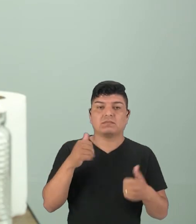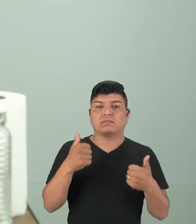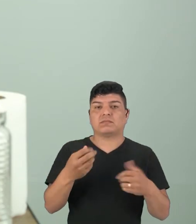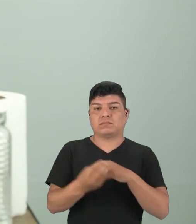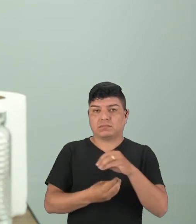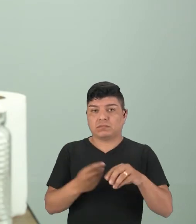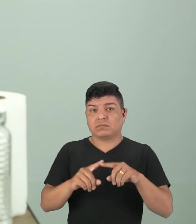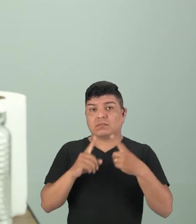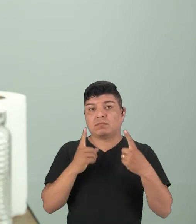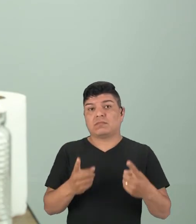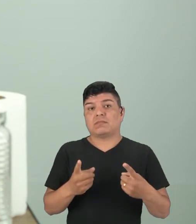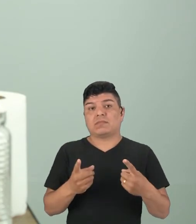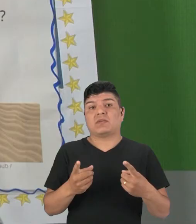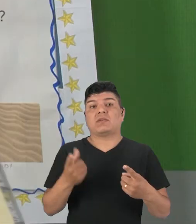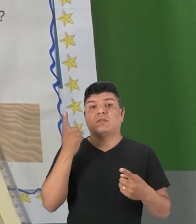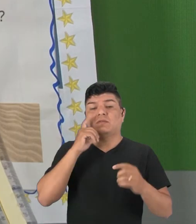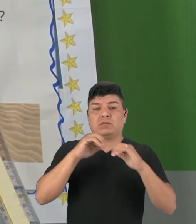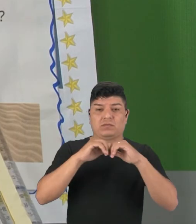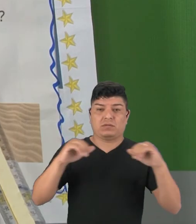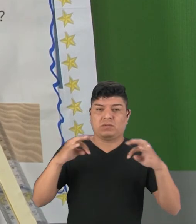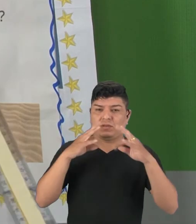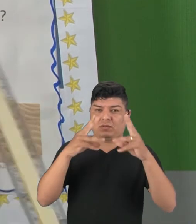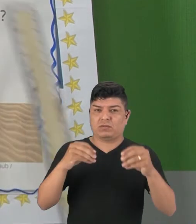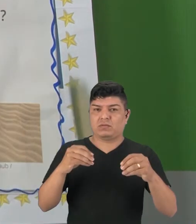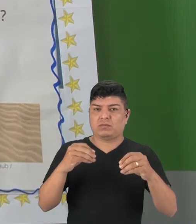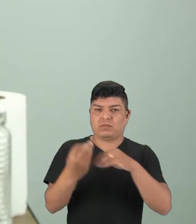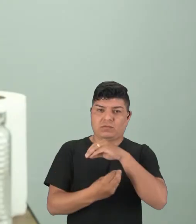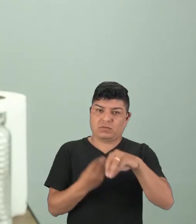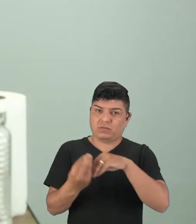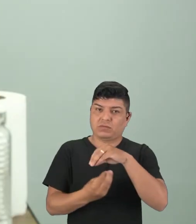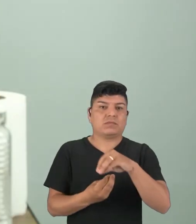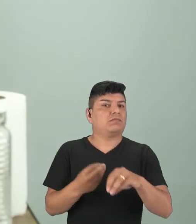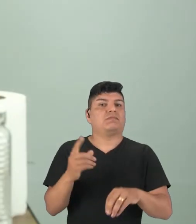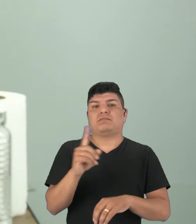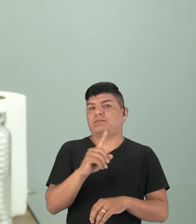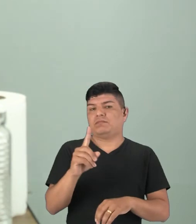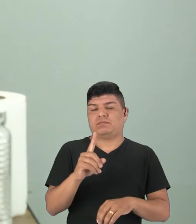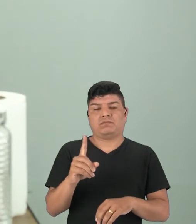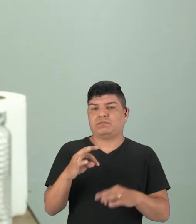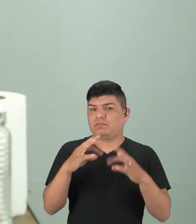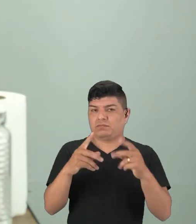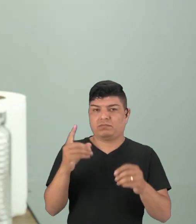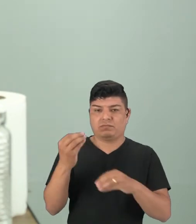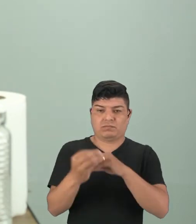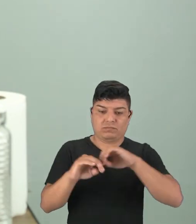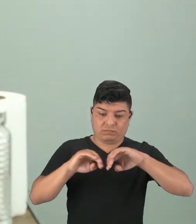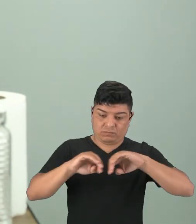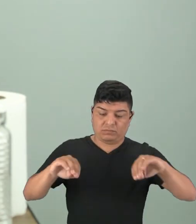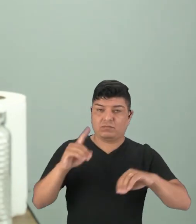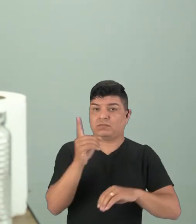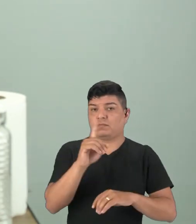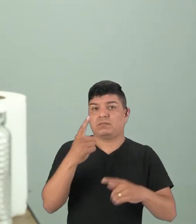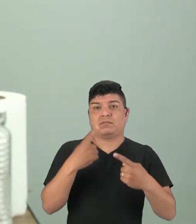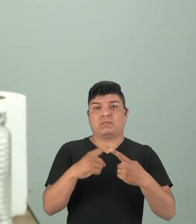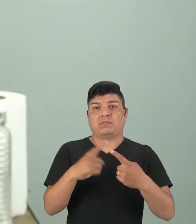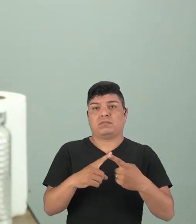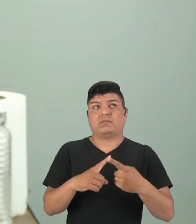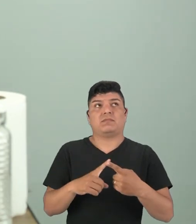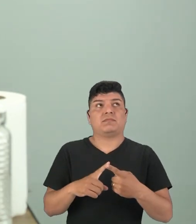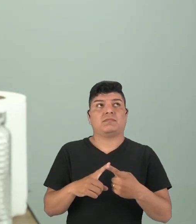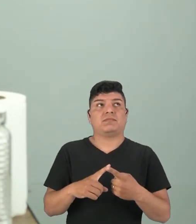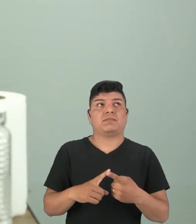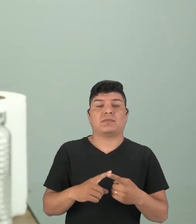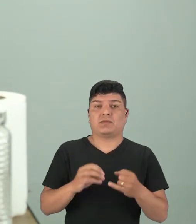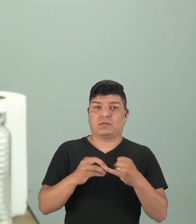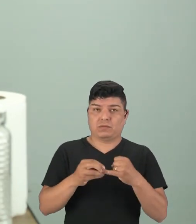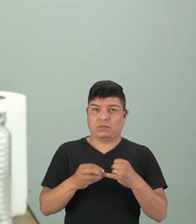misturas. Mas aí, conseguindo separar todas as misturas, nem todas eu vou conseguir separar. Tem algumas, ó, esse aqui eu vou conseguir